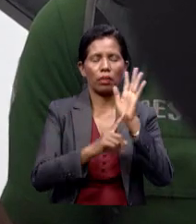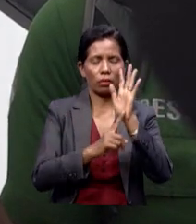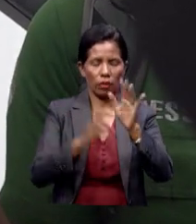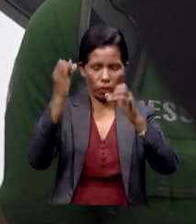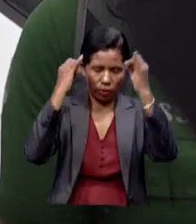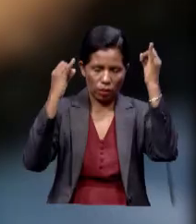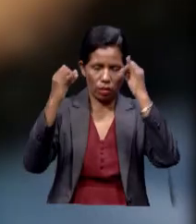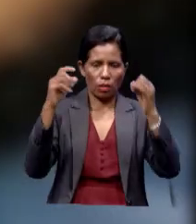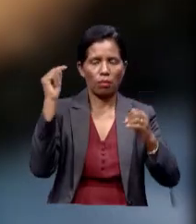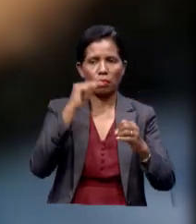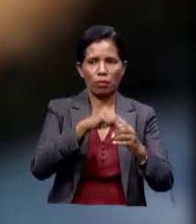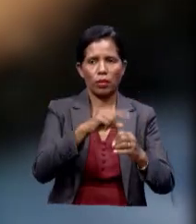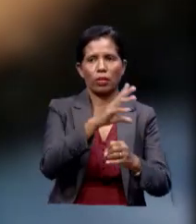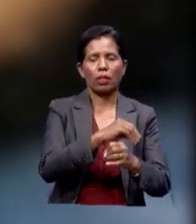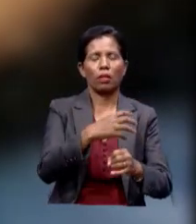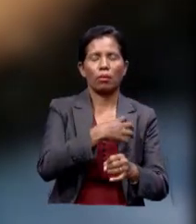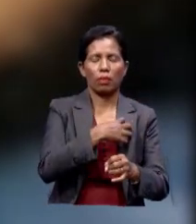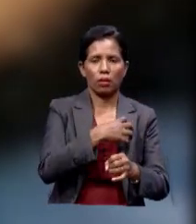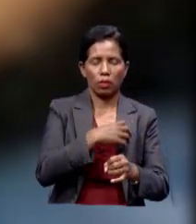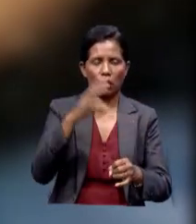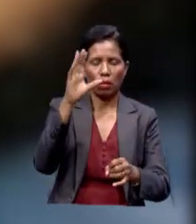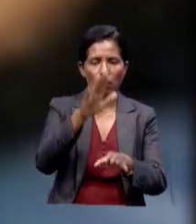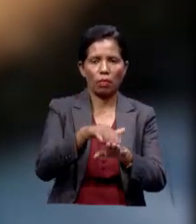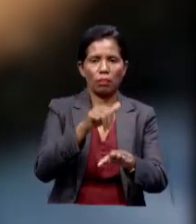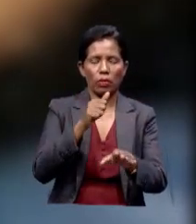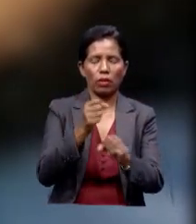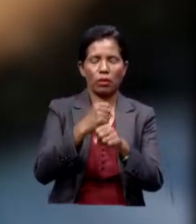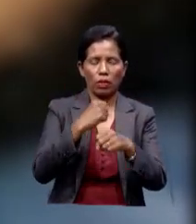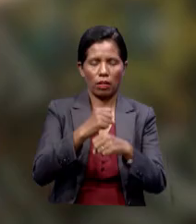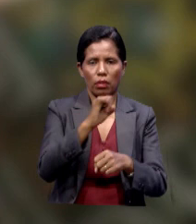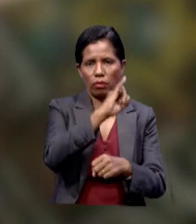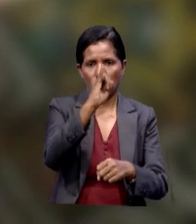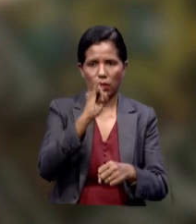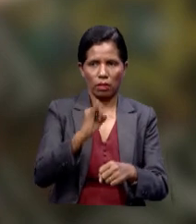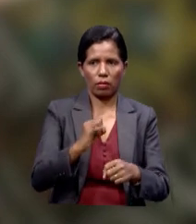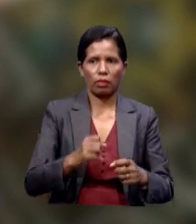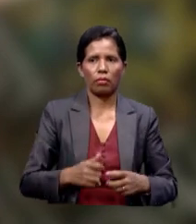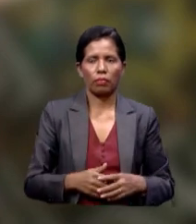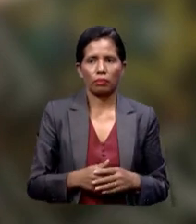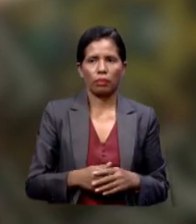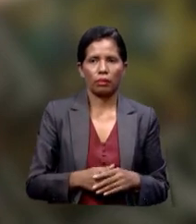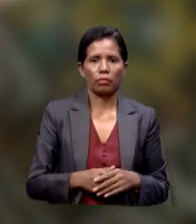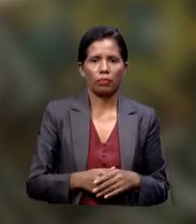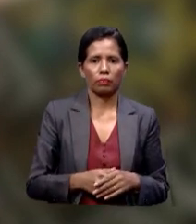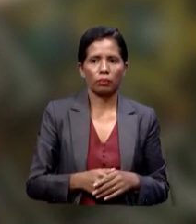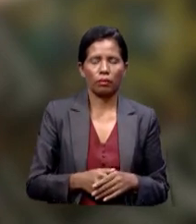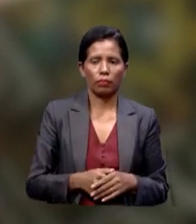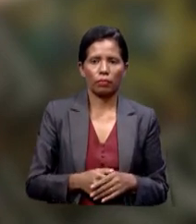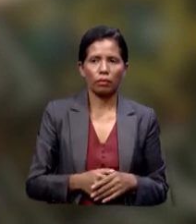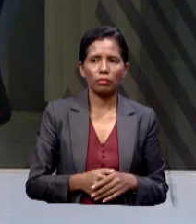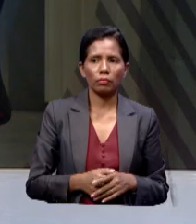iha rede sosial ne Peniteli sebolo hodi halo investigasaun João Carlos Marido da Costa,